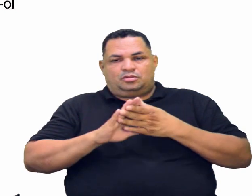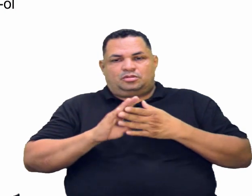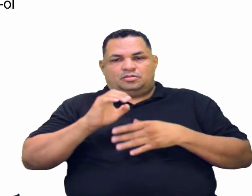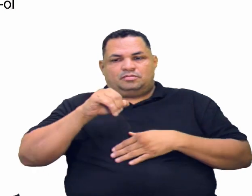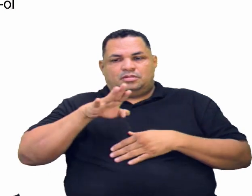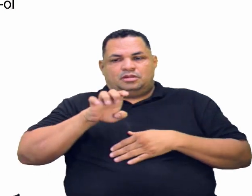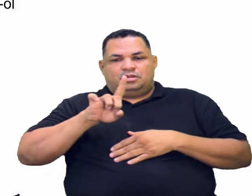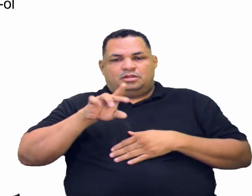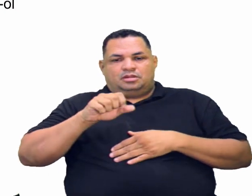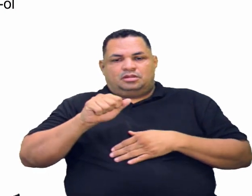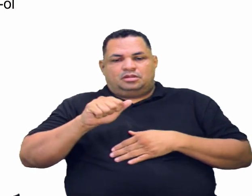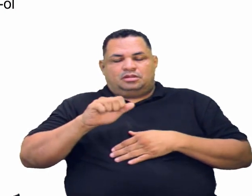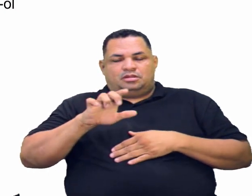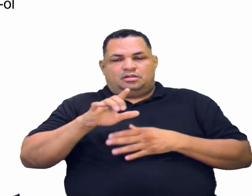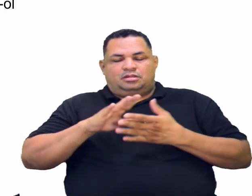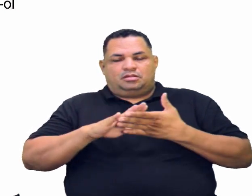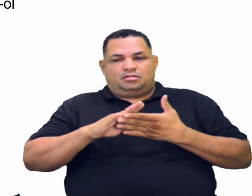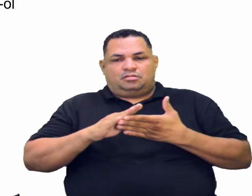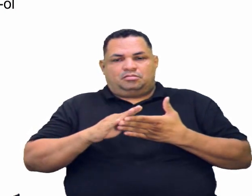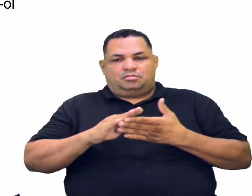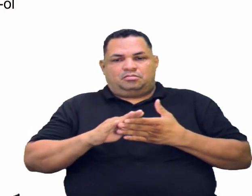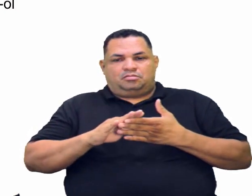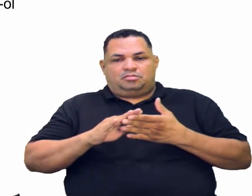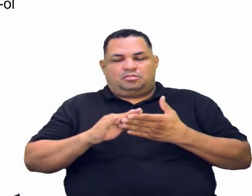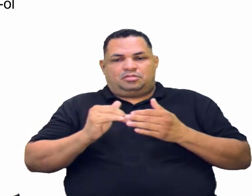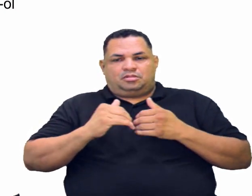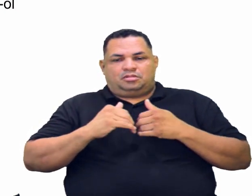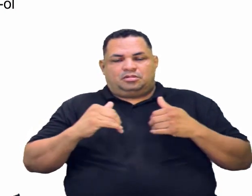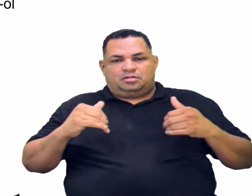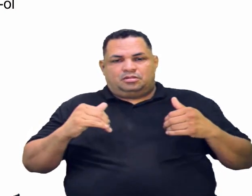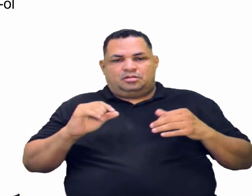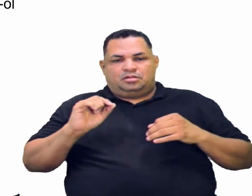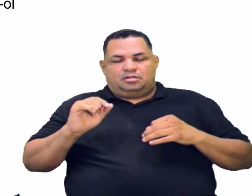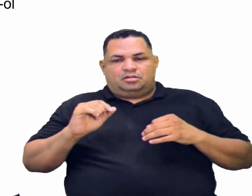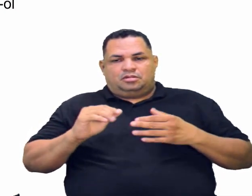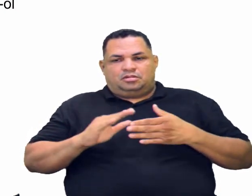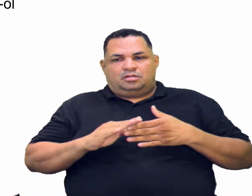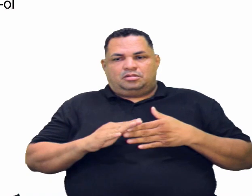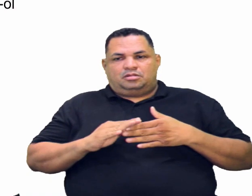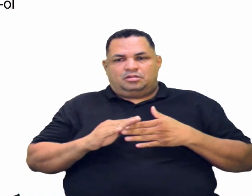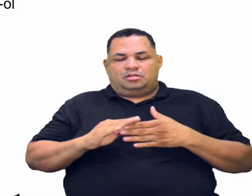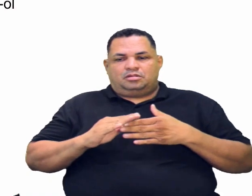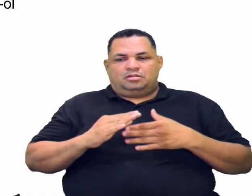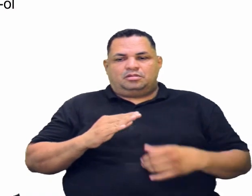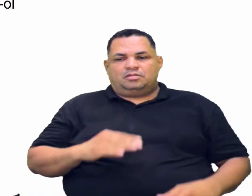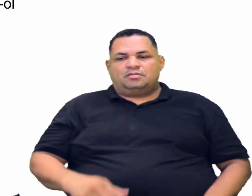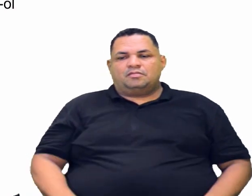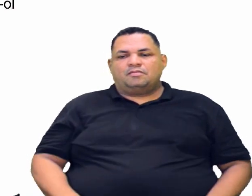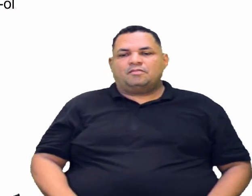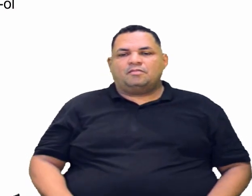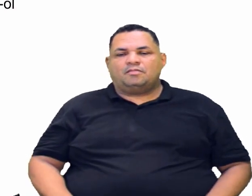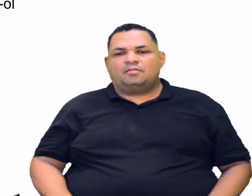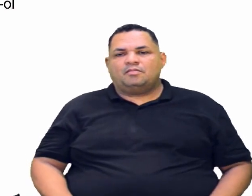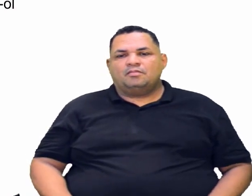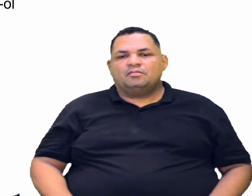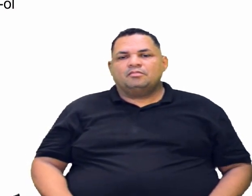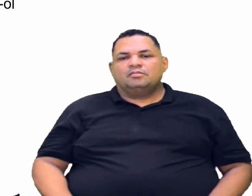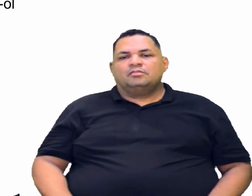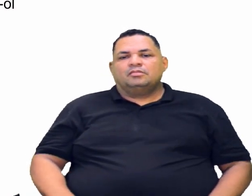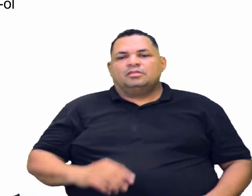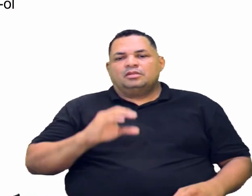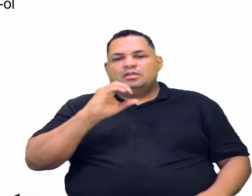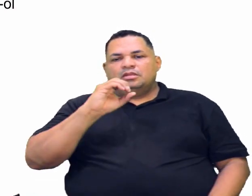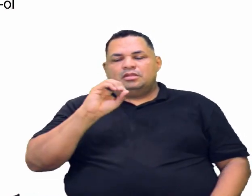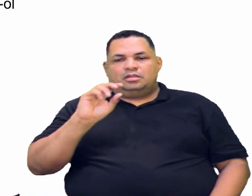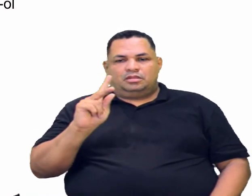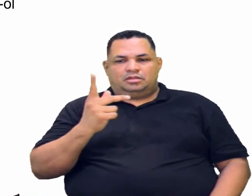metil, liga-se ao carbono, rompe a ligação carbono-oxigênio. Esse hidrogênio